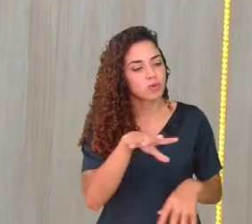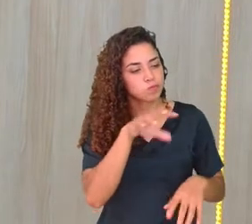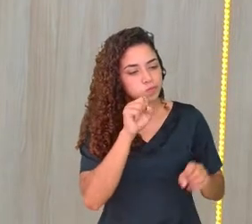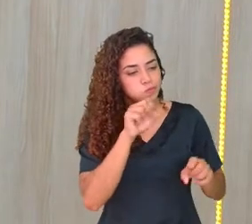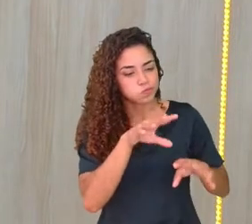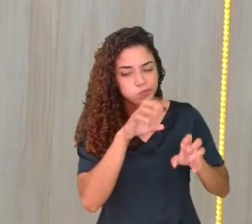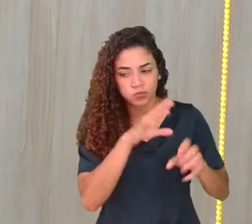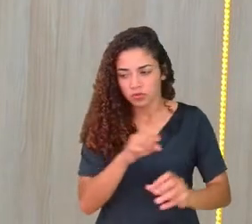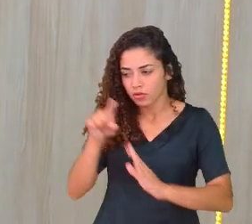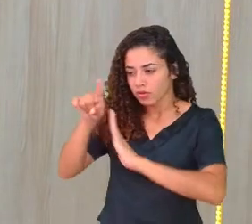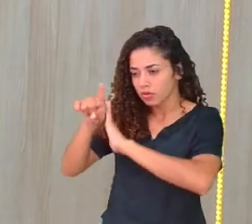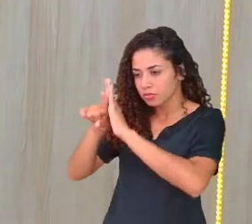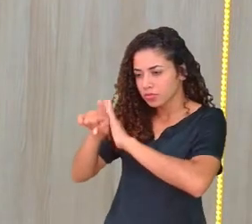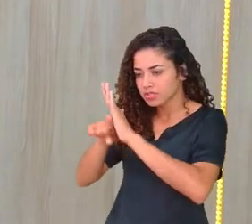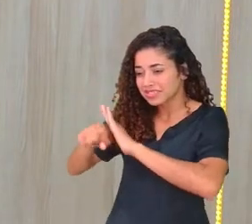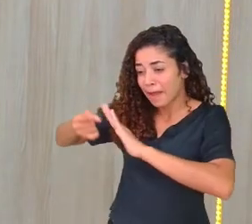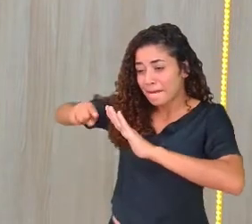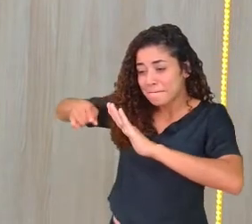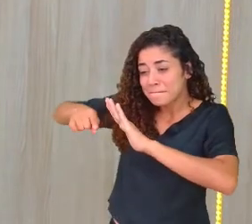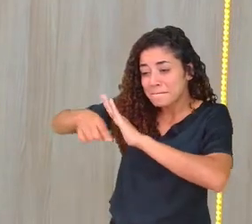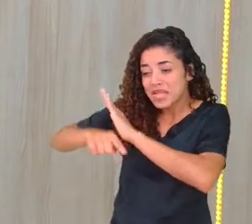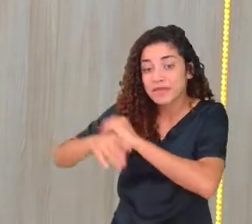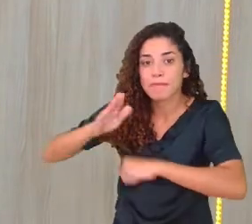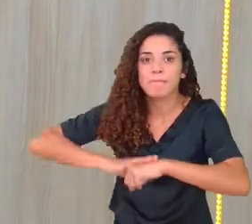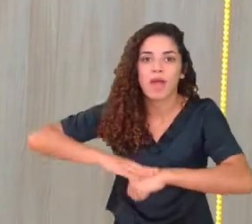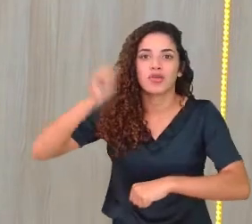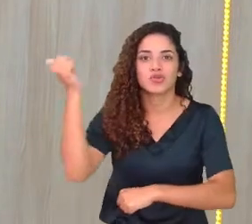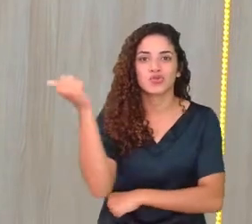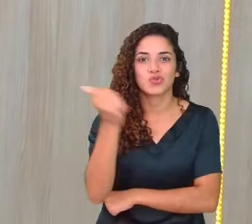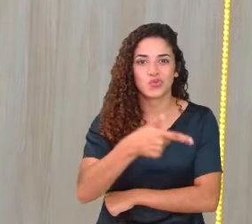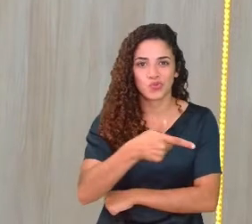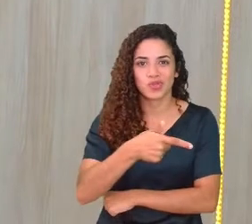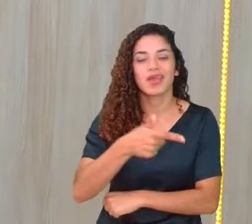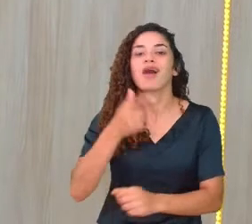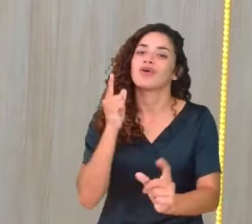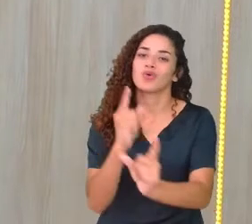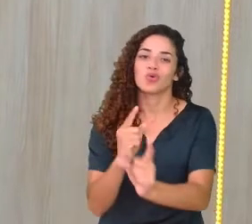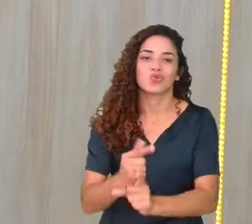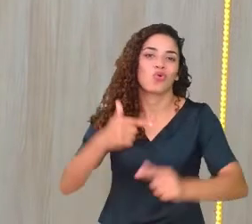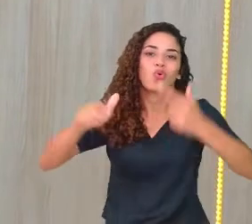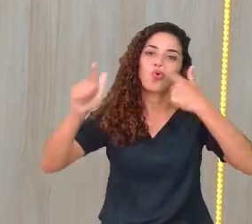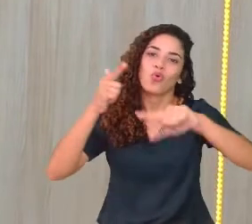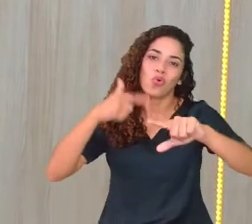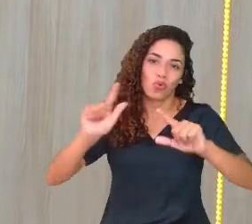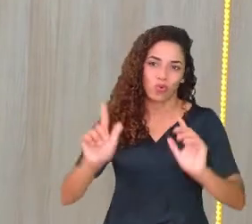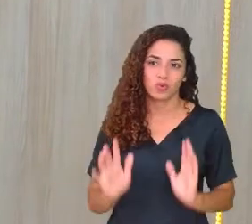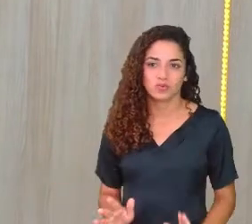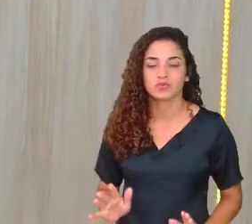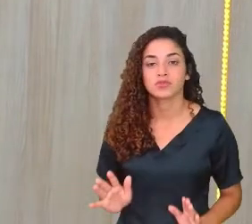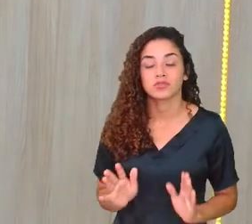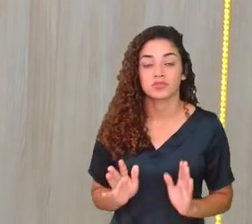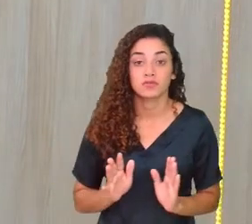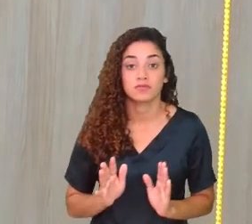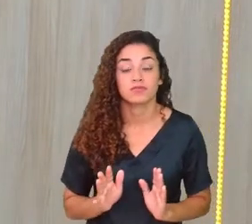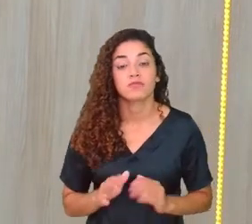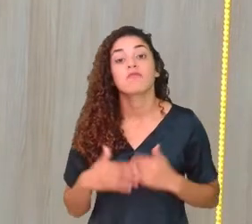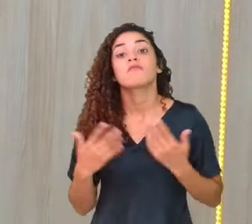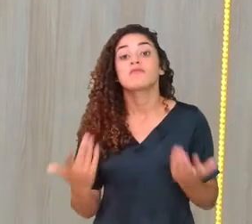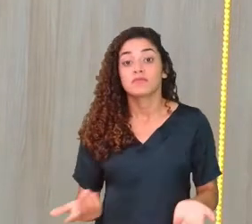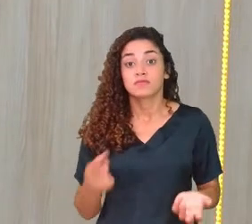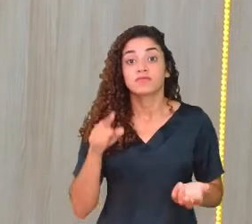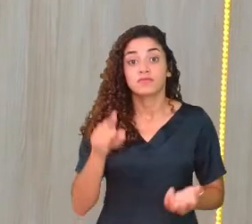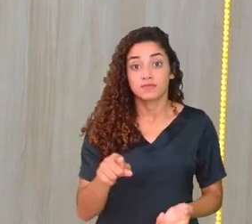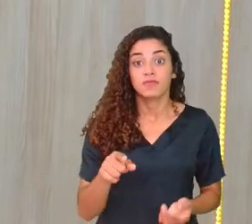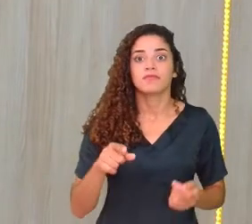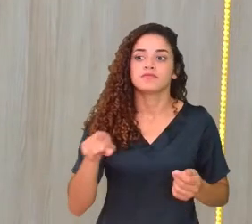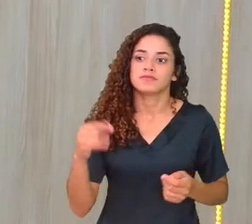pesquisa e foram mais a fundo descobrir outras coisas. Então, esses cientistas realmente, eles tiveram